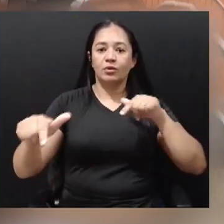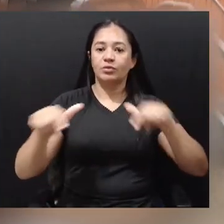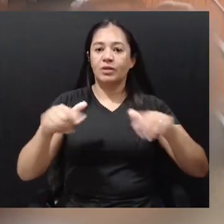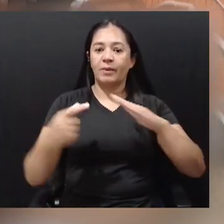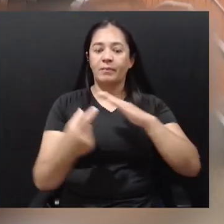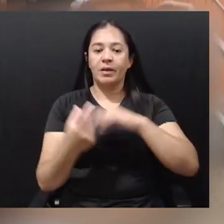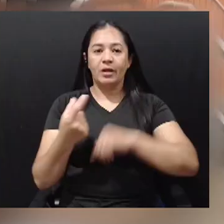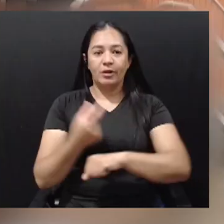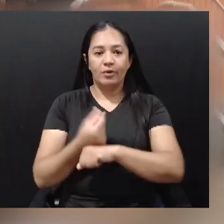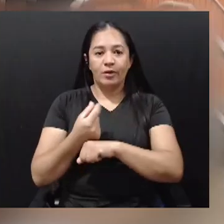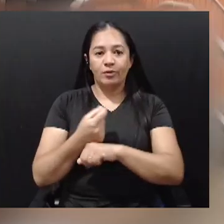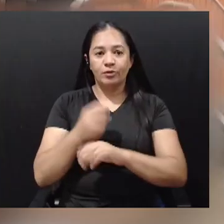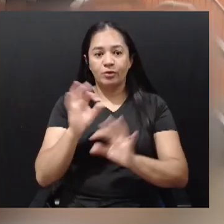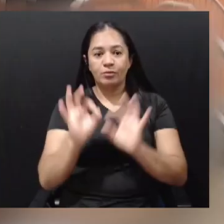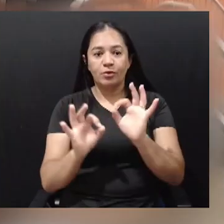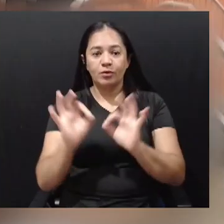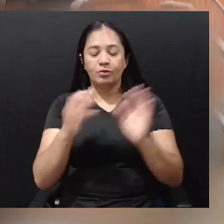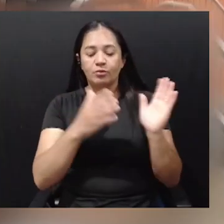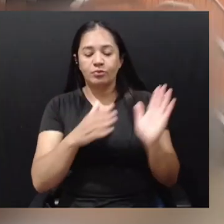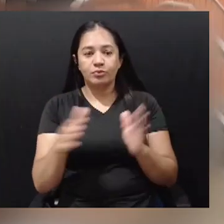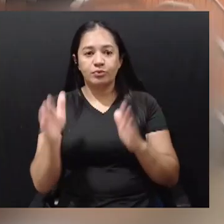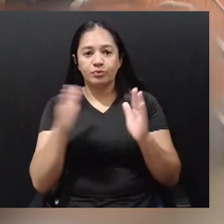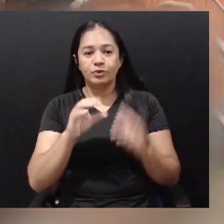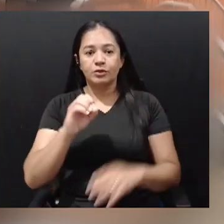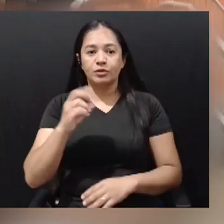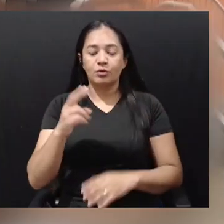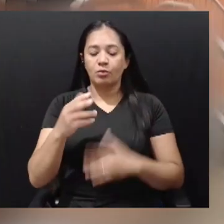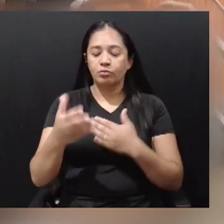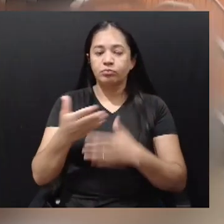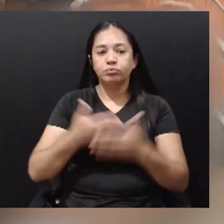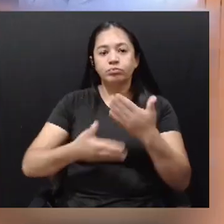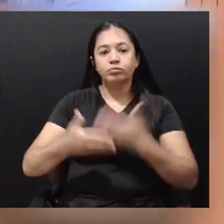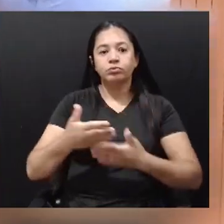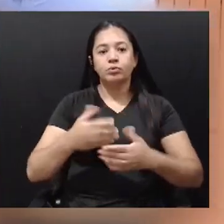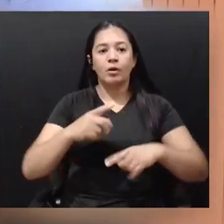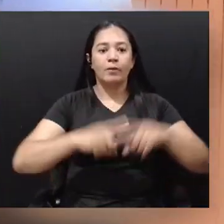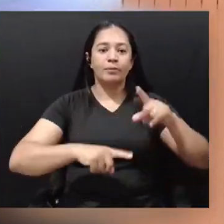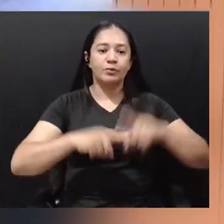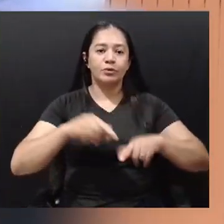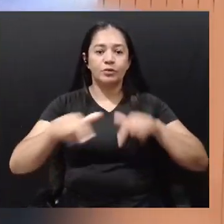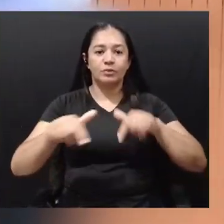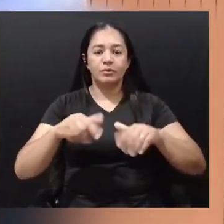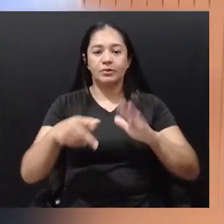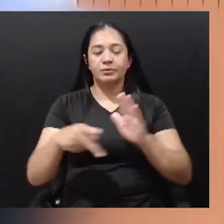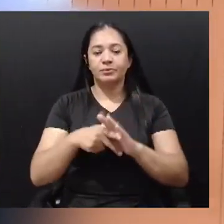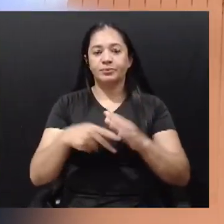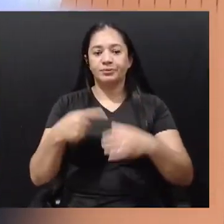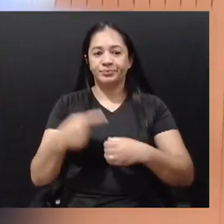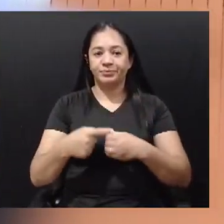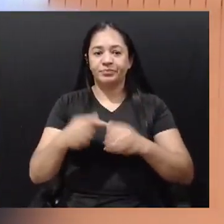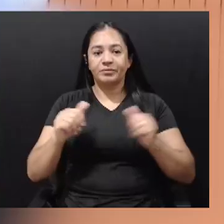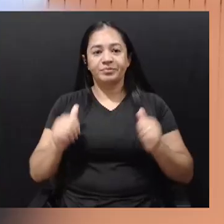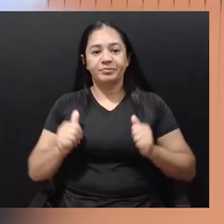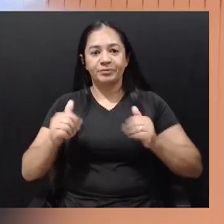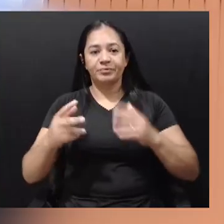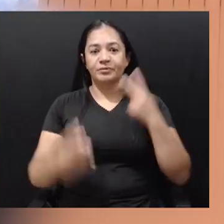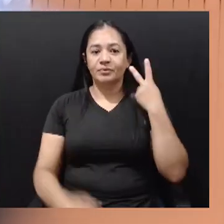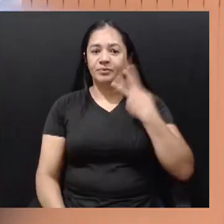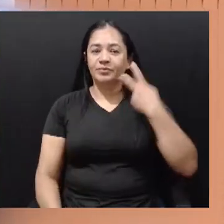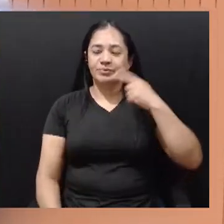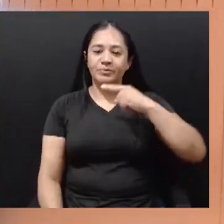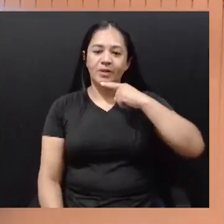para a produção ou a circulação de bens ou de serviços na cidade. Por iniciativa do vereador Eduardo Magoga,